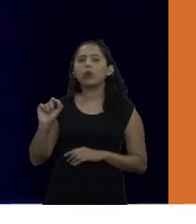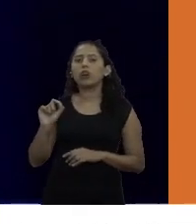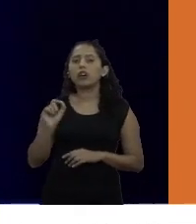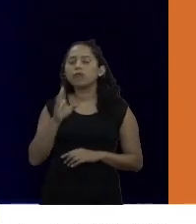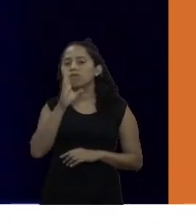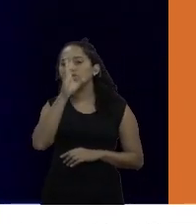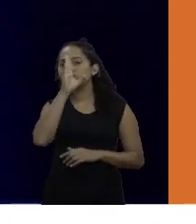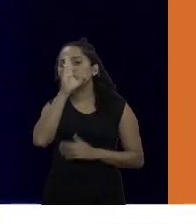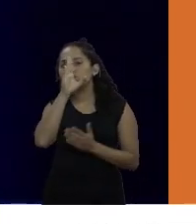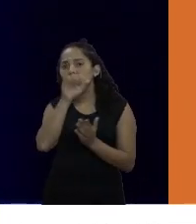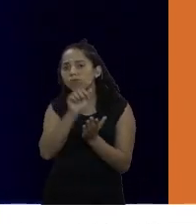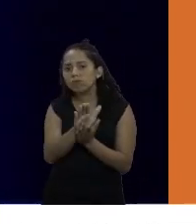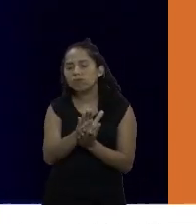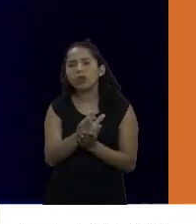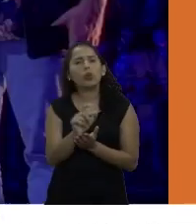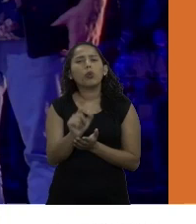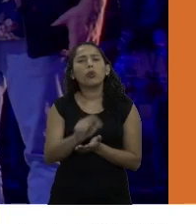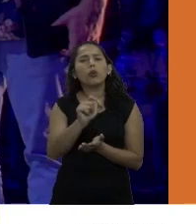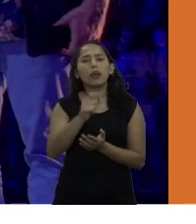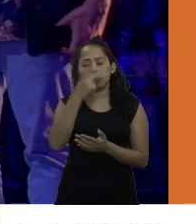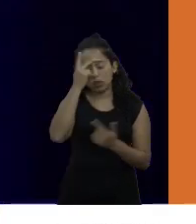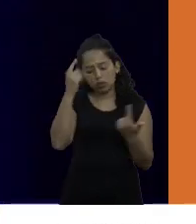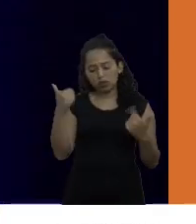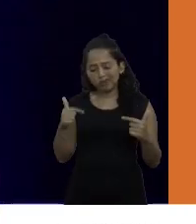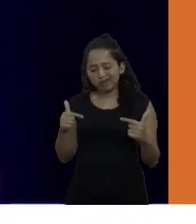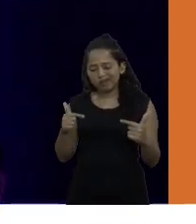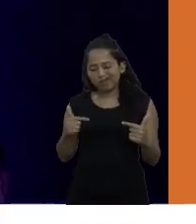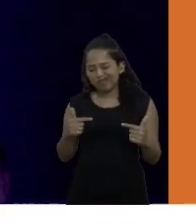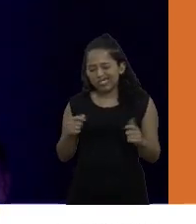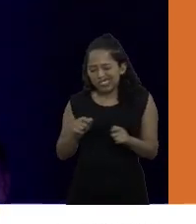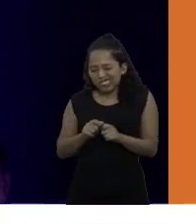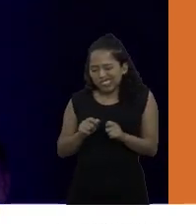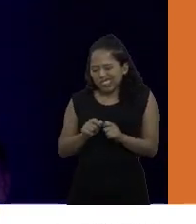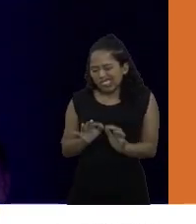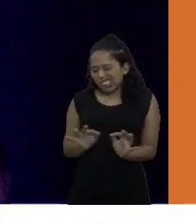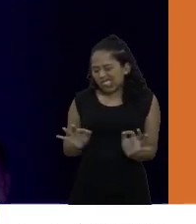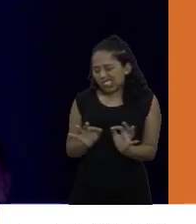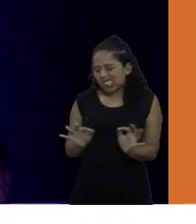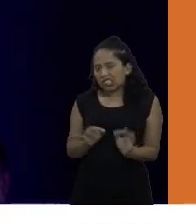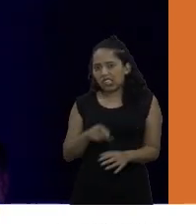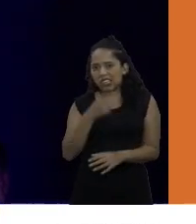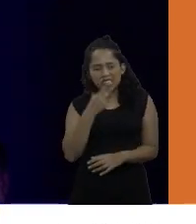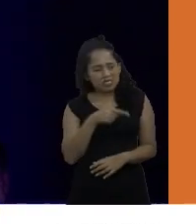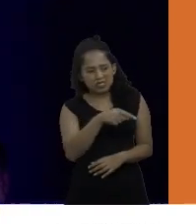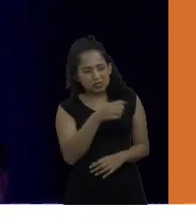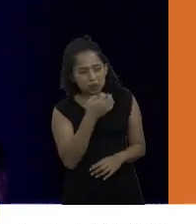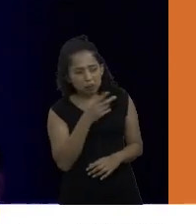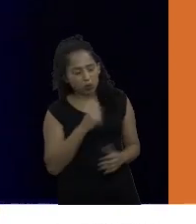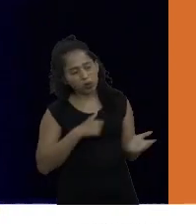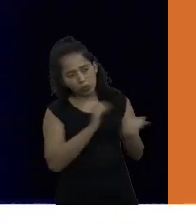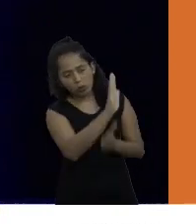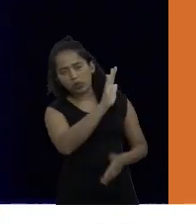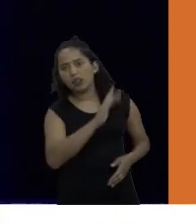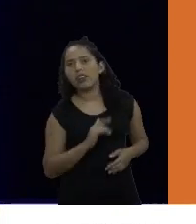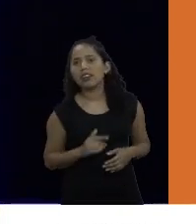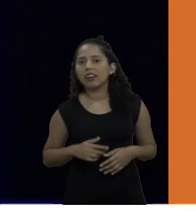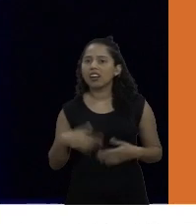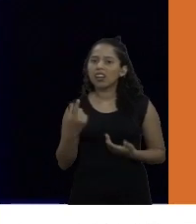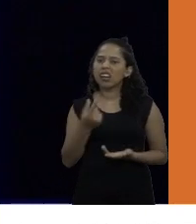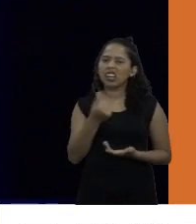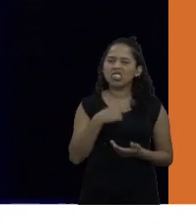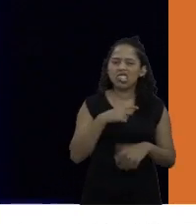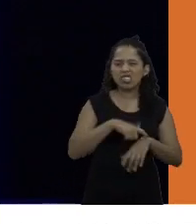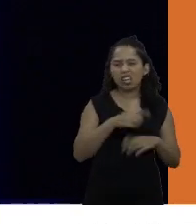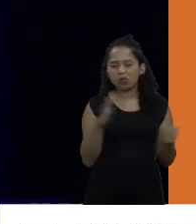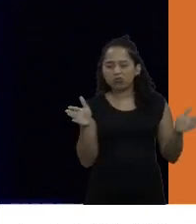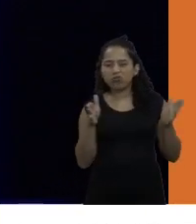demissão silenciosa. Então a pessoa está ali trabalhando também, fala assim, ah, vou fazer o meu aqui, até alguém falar, pô, esse cara não está rendendo nada, vou mandar embora. Aí eu ganho meus tempos,